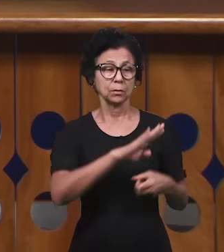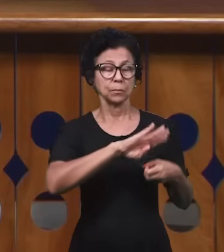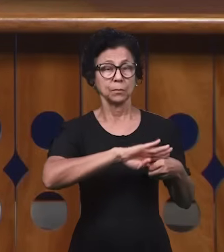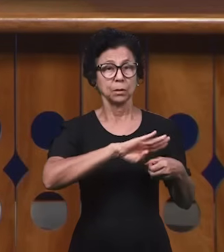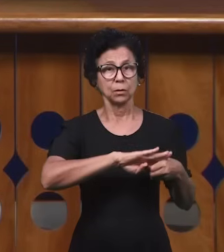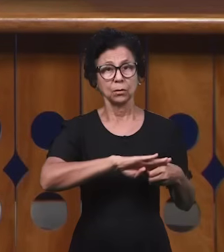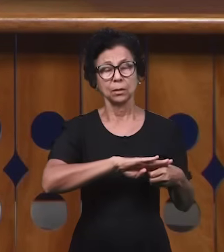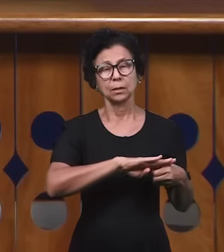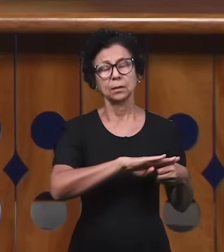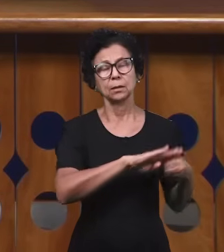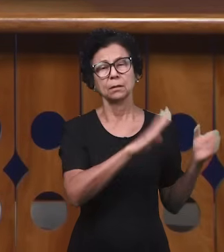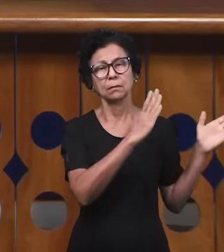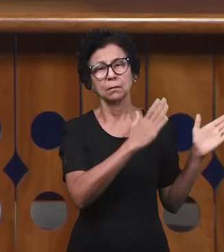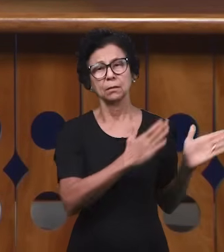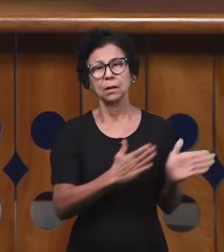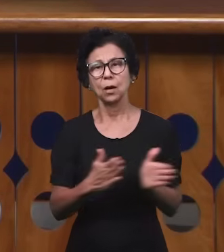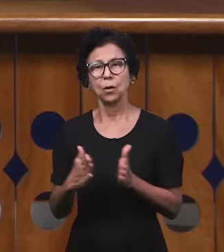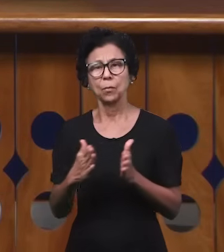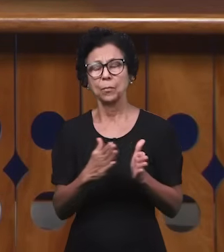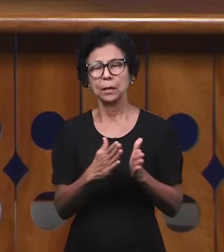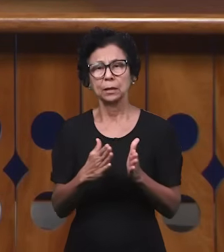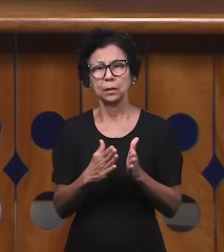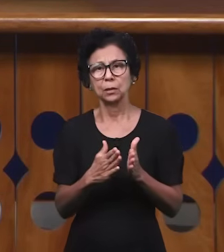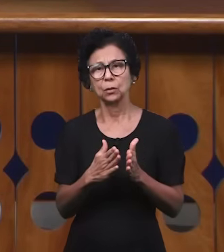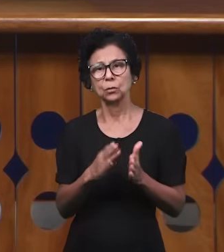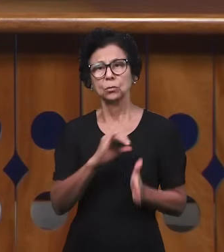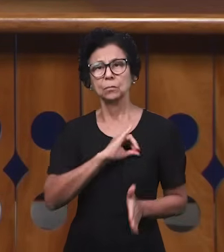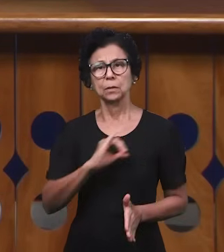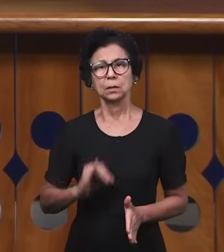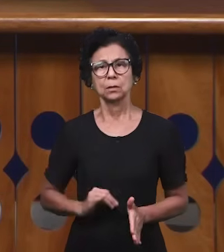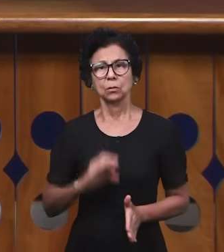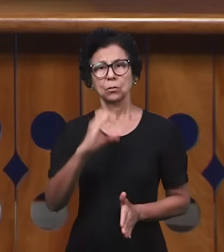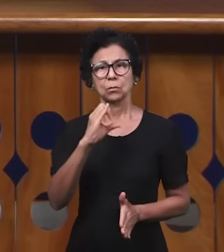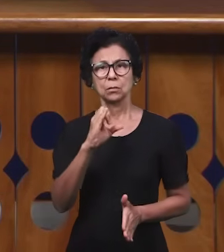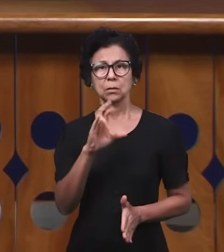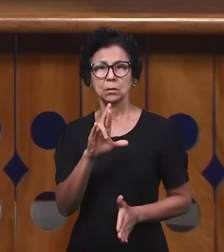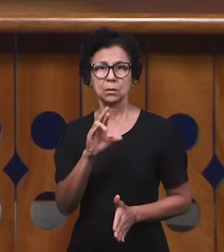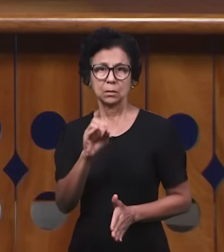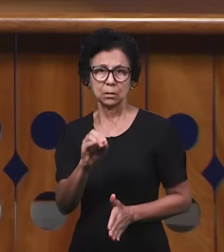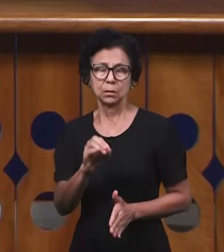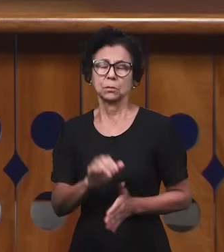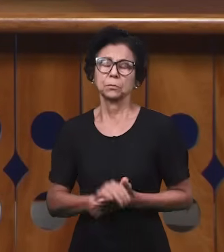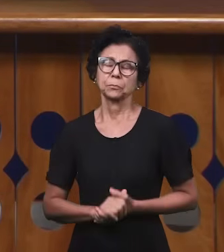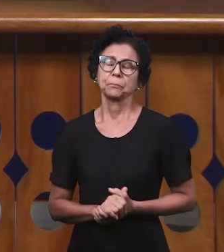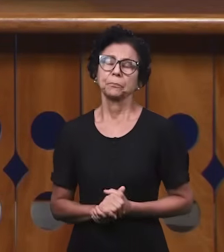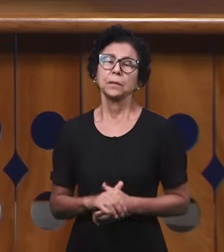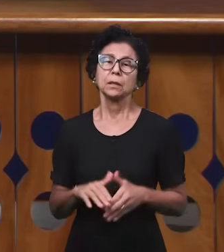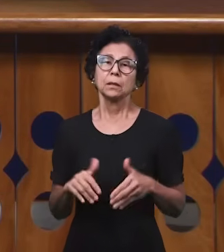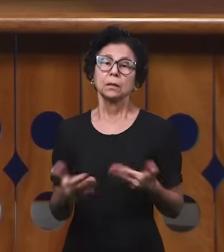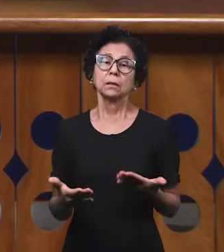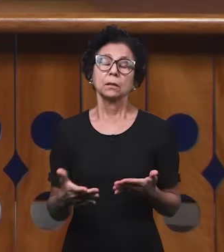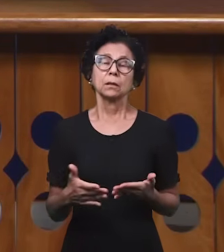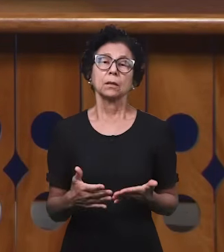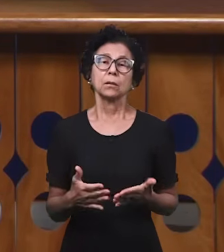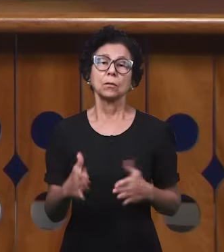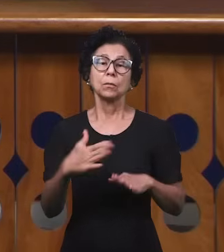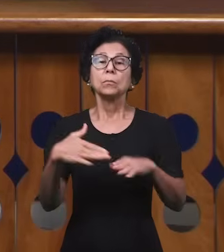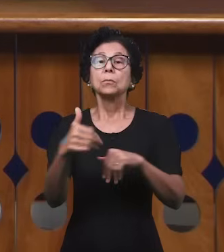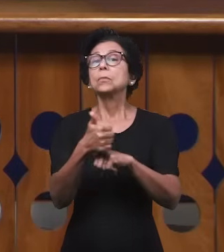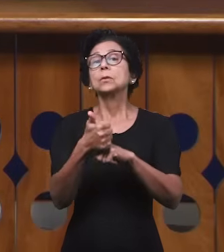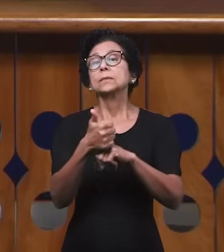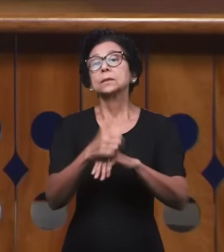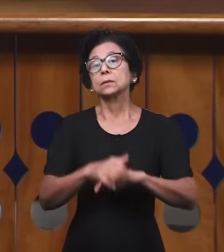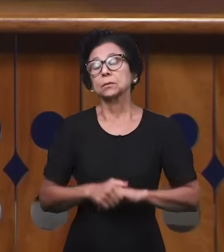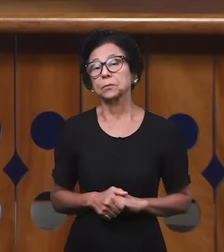nós falamos com jovens e principalmente quando nós falamos de profissão, de vida profissional. Se nós observarmos,